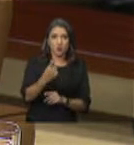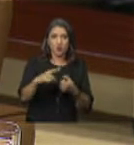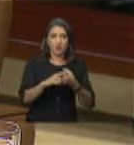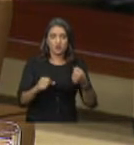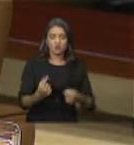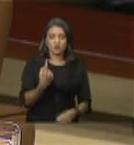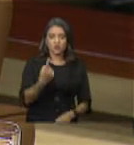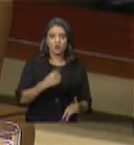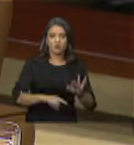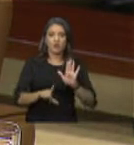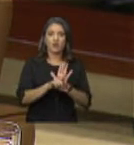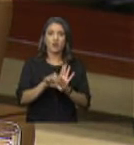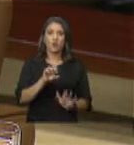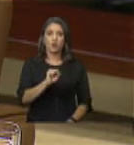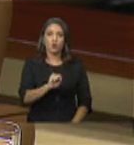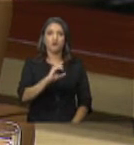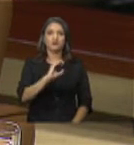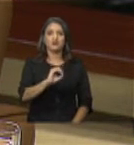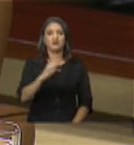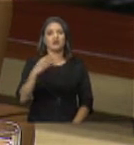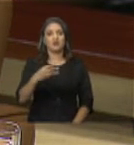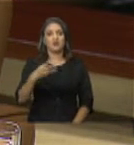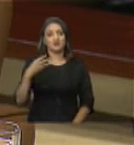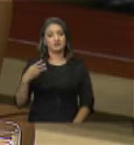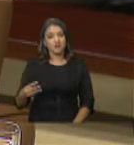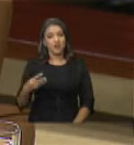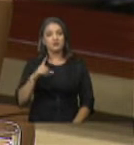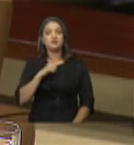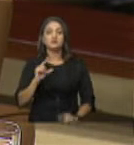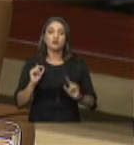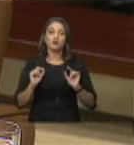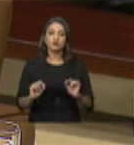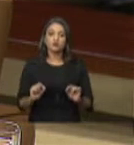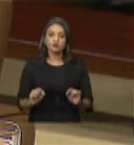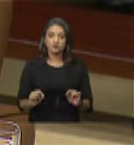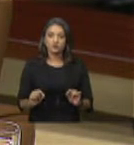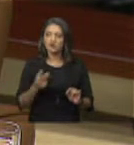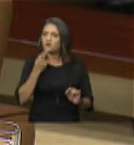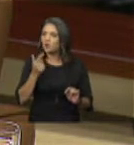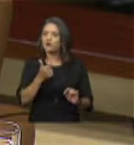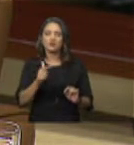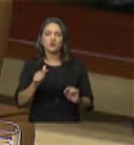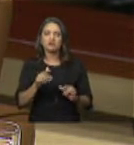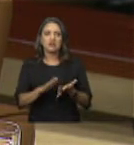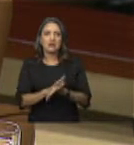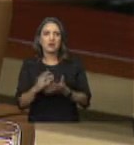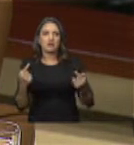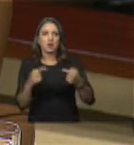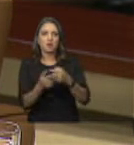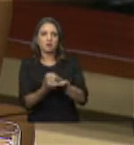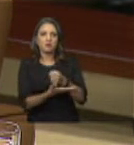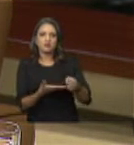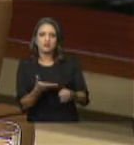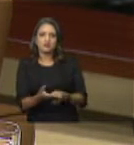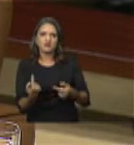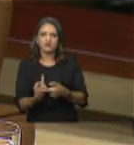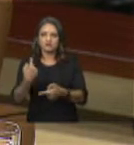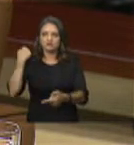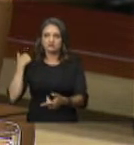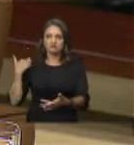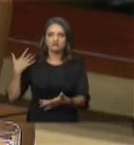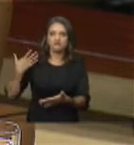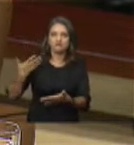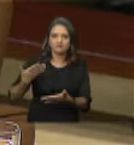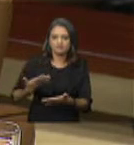artigo primeiro da lei 8.033 afastada alegada violação do princípio da irretroatividade